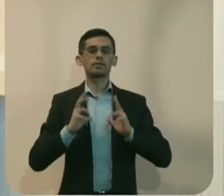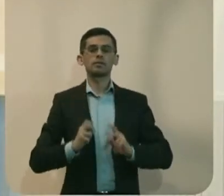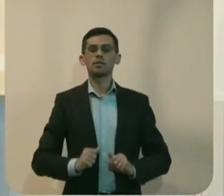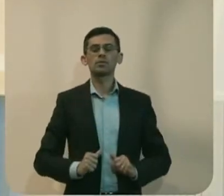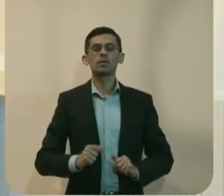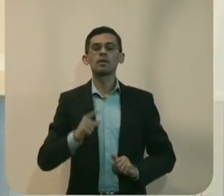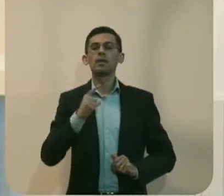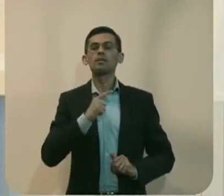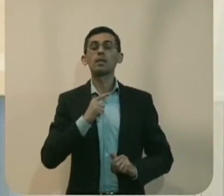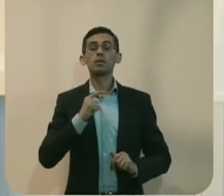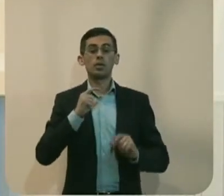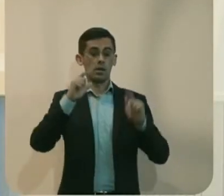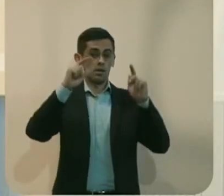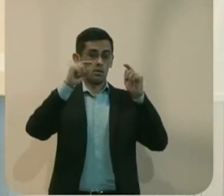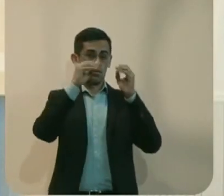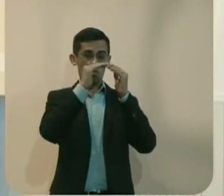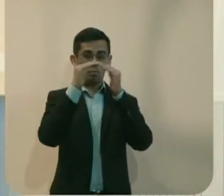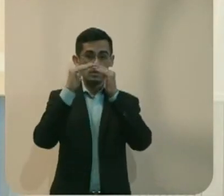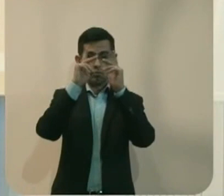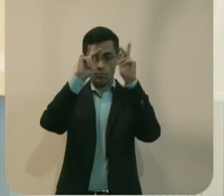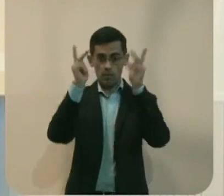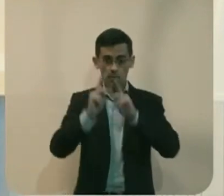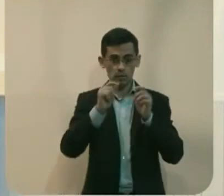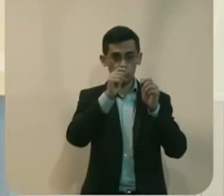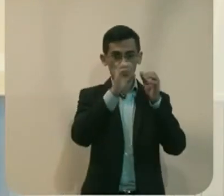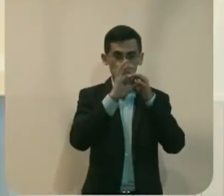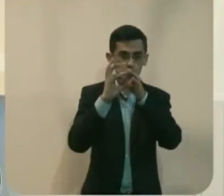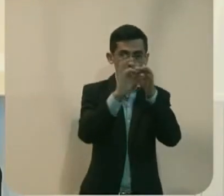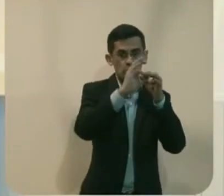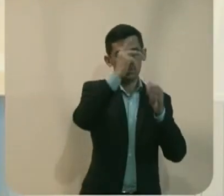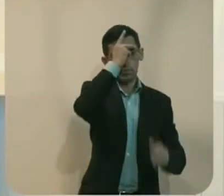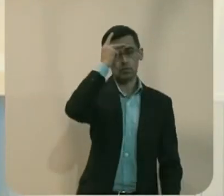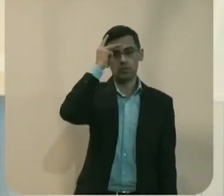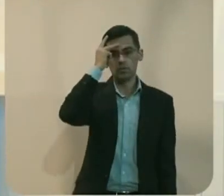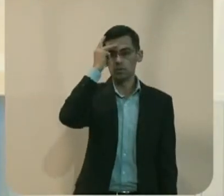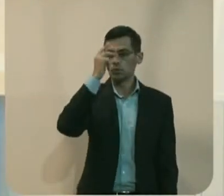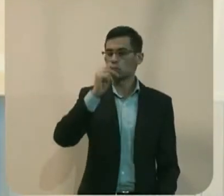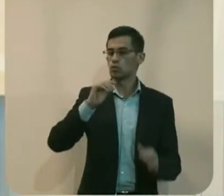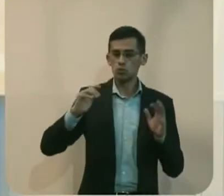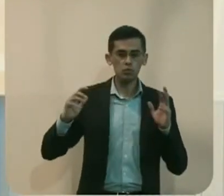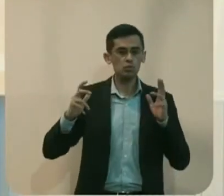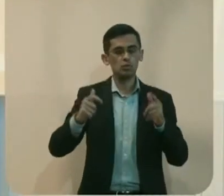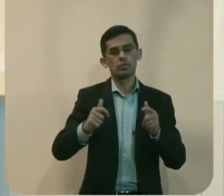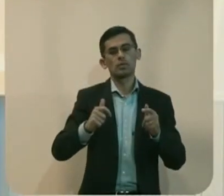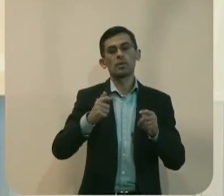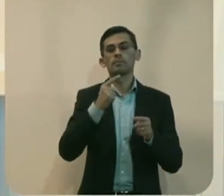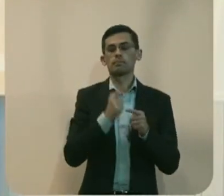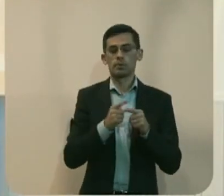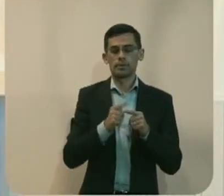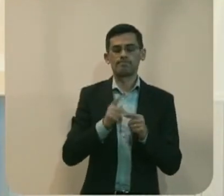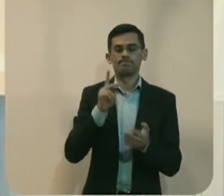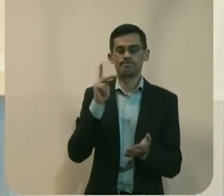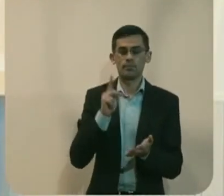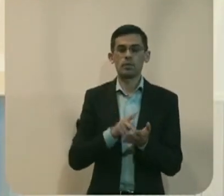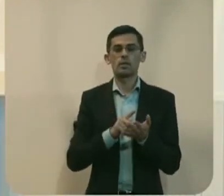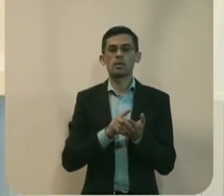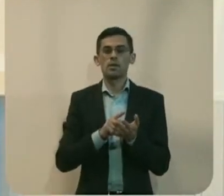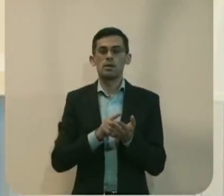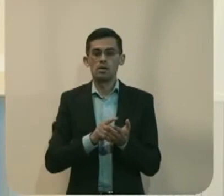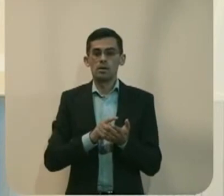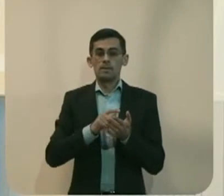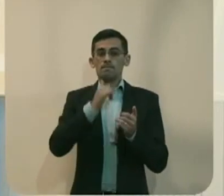tem a ver com a paz com as pessoas? Tudo. Por quê? Porque